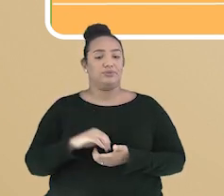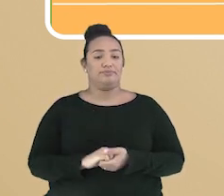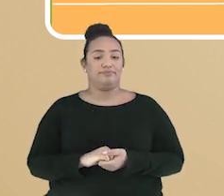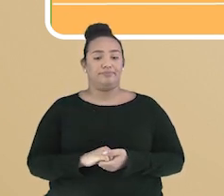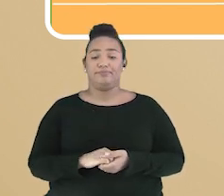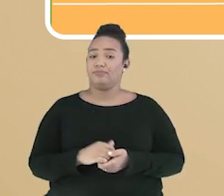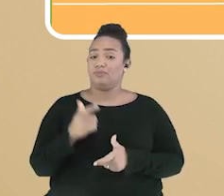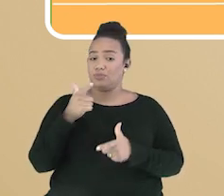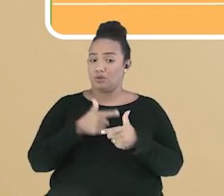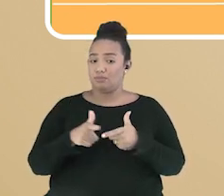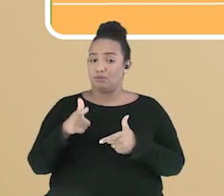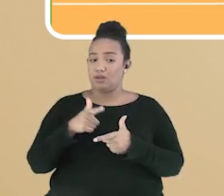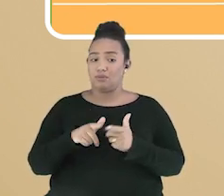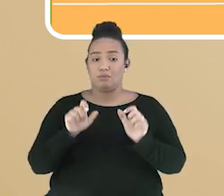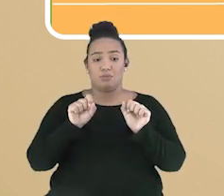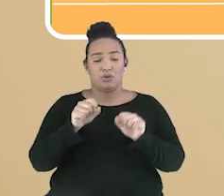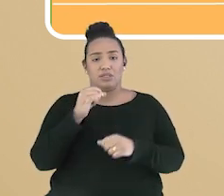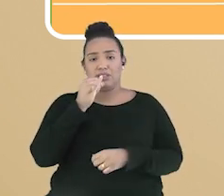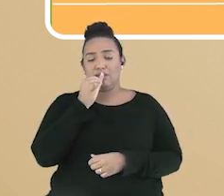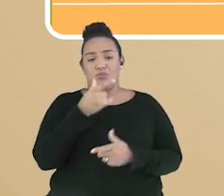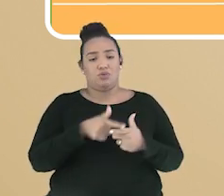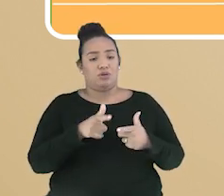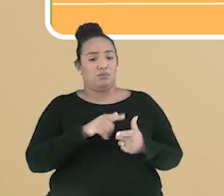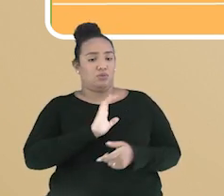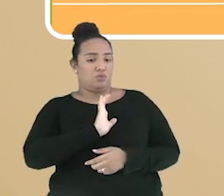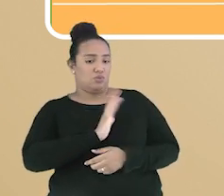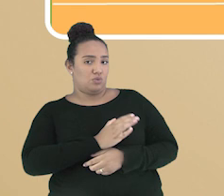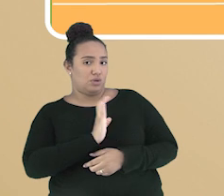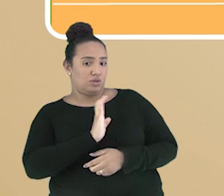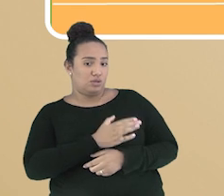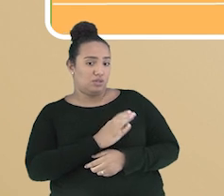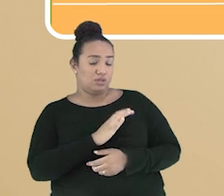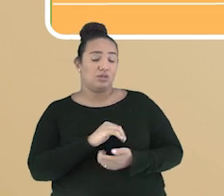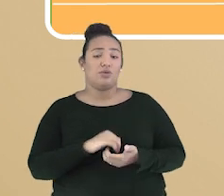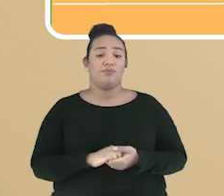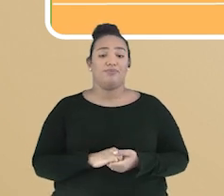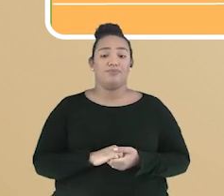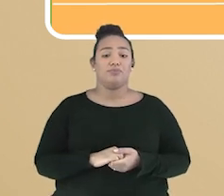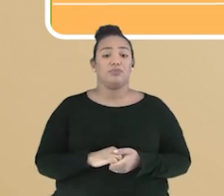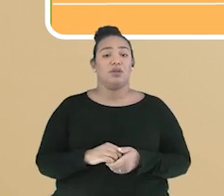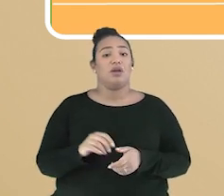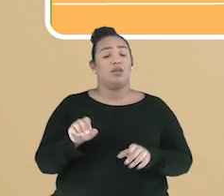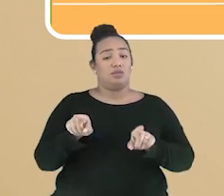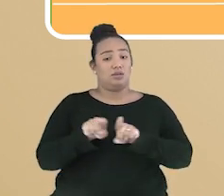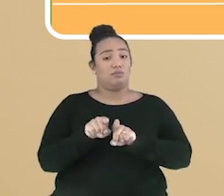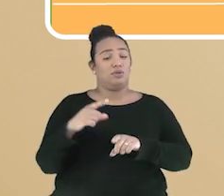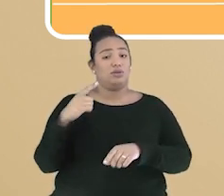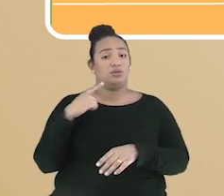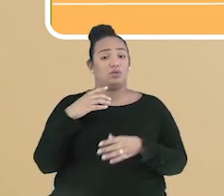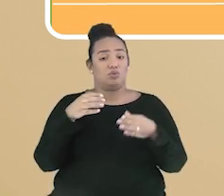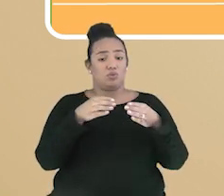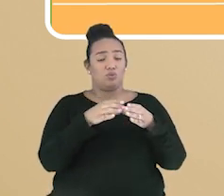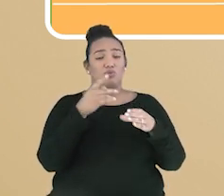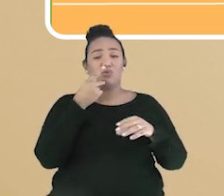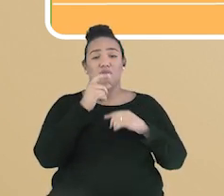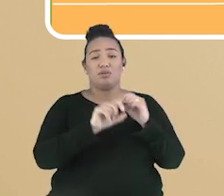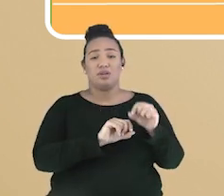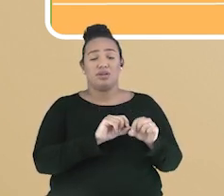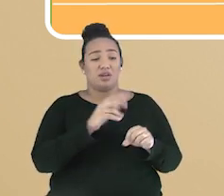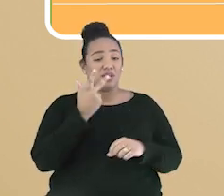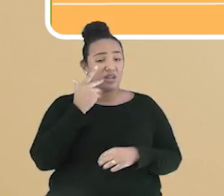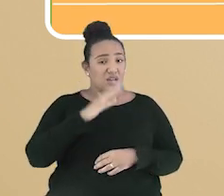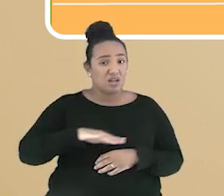esses que vão desde doenças cardíacas até obesidade, que segundo a Unicef, mais que dobrou entre as crianças